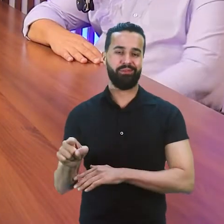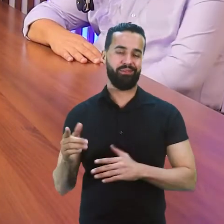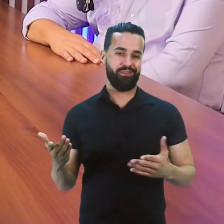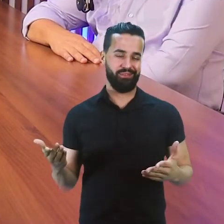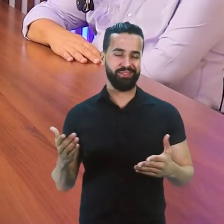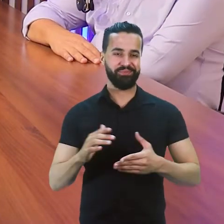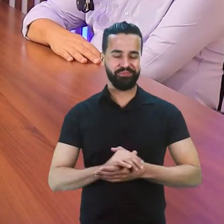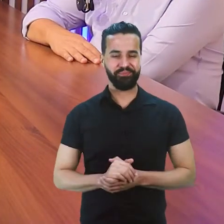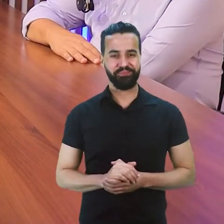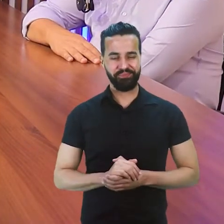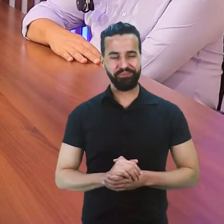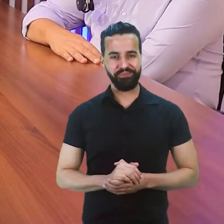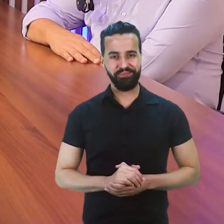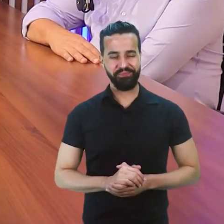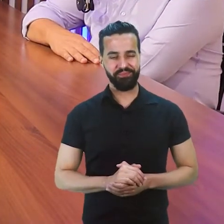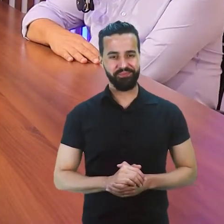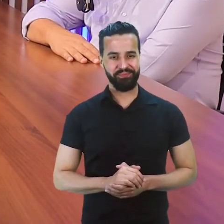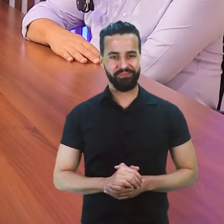mas beleza, né?